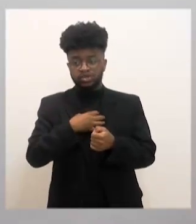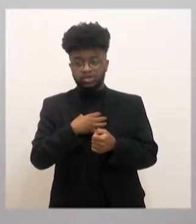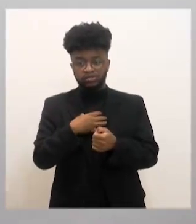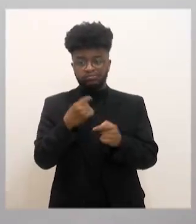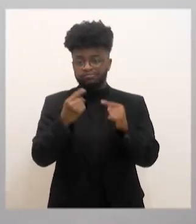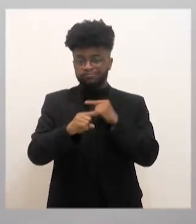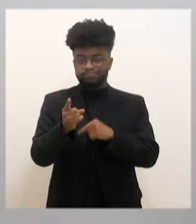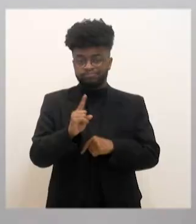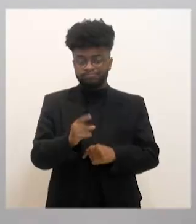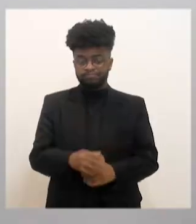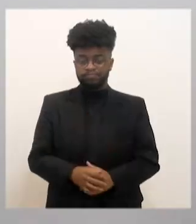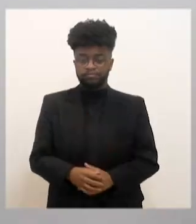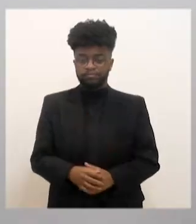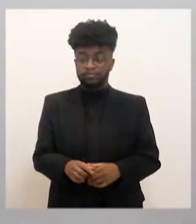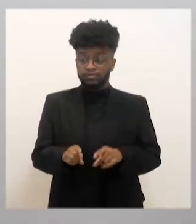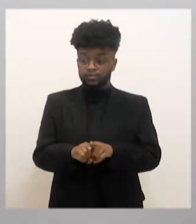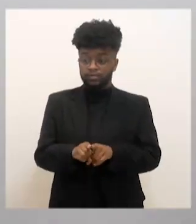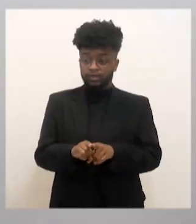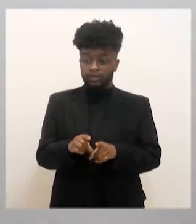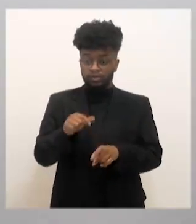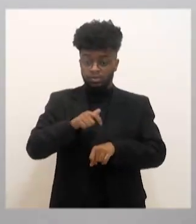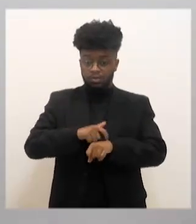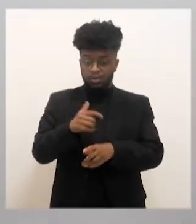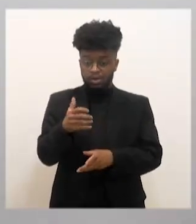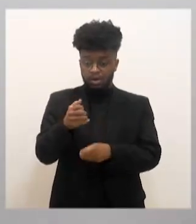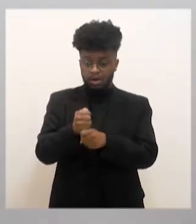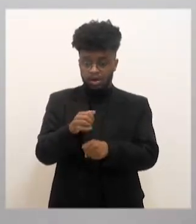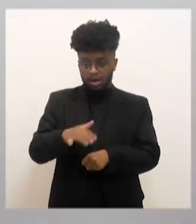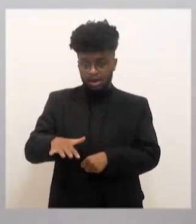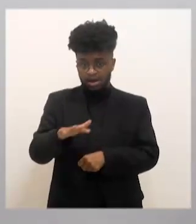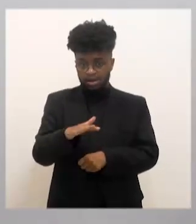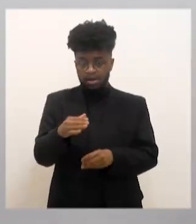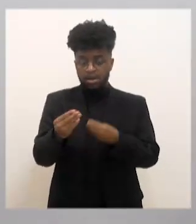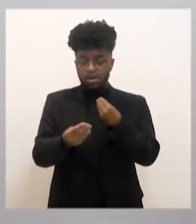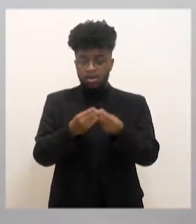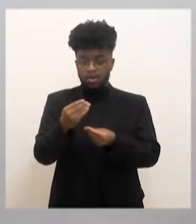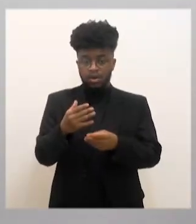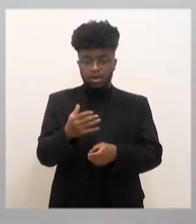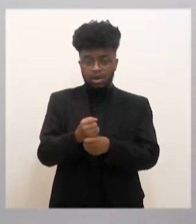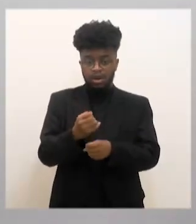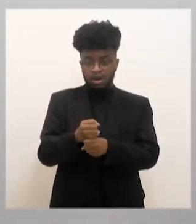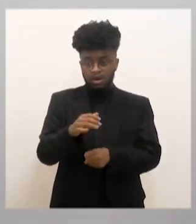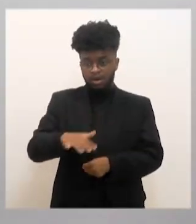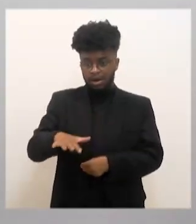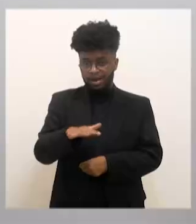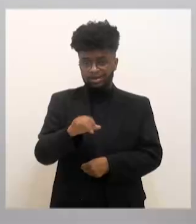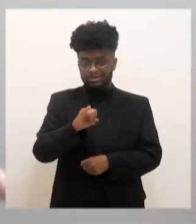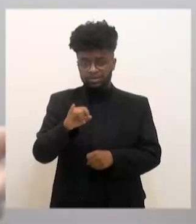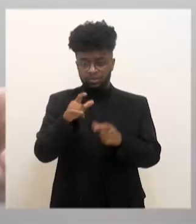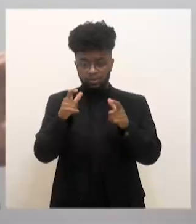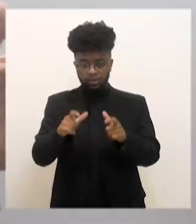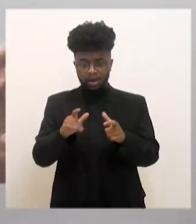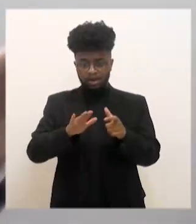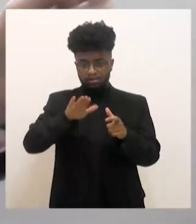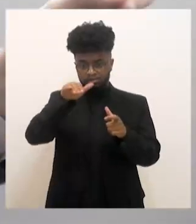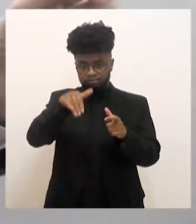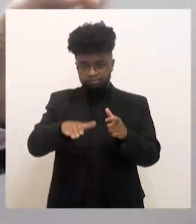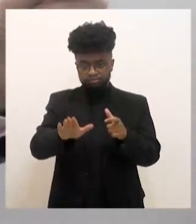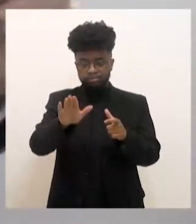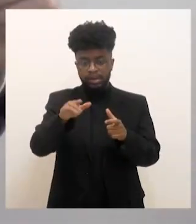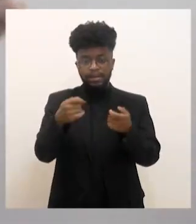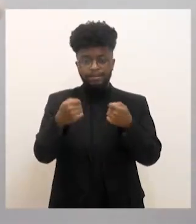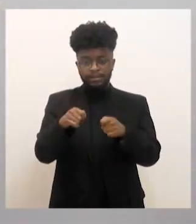imprópria. Até como ele calculou a área, para calcular a área de um perímetro irregular, você precisa